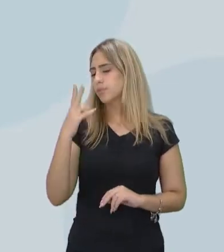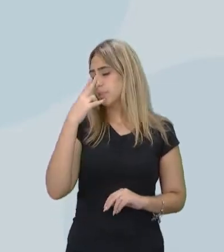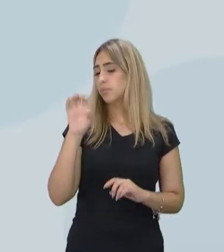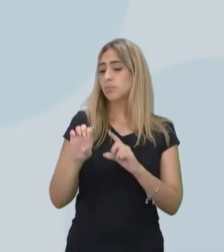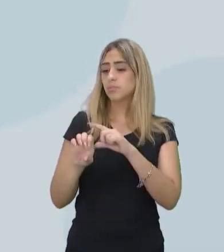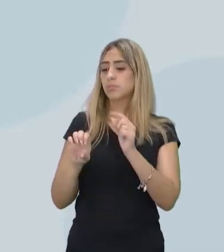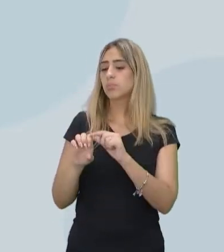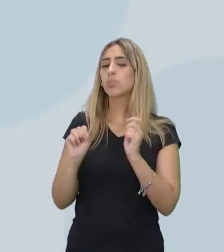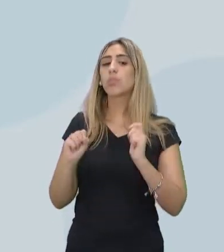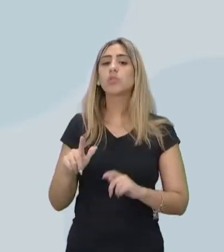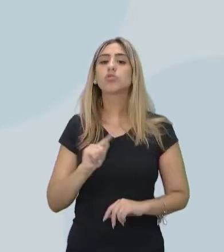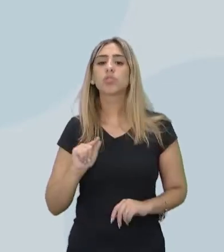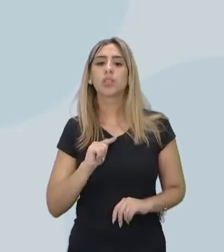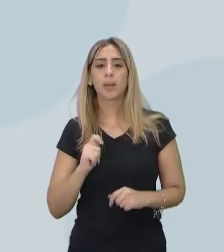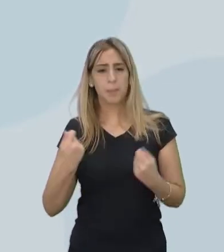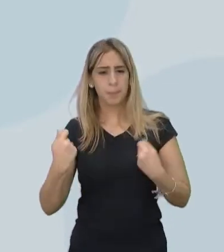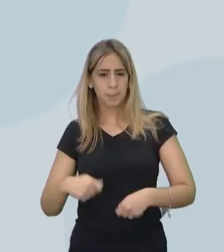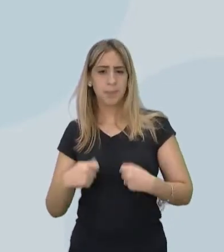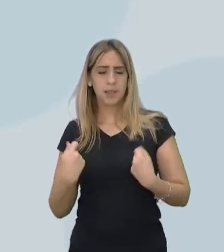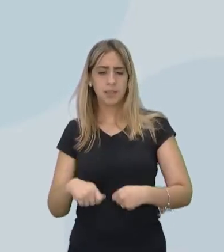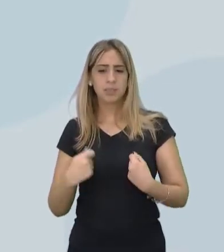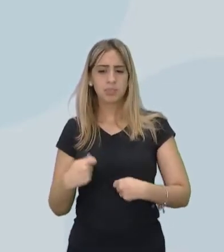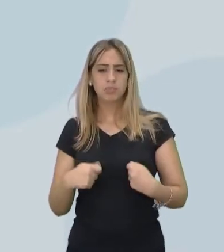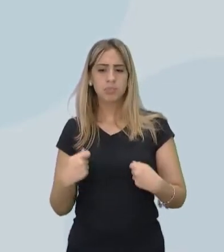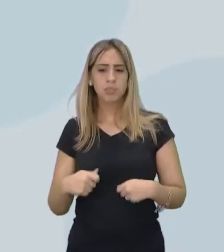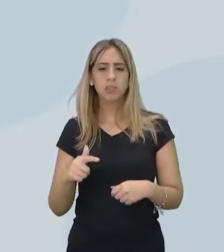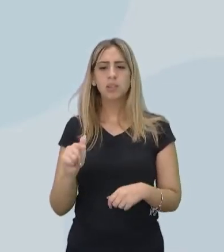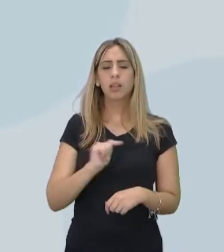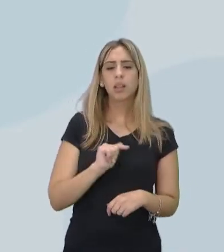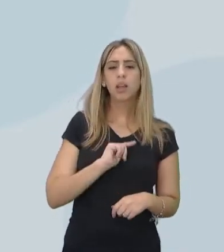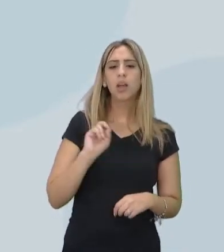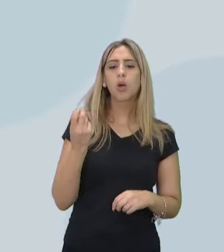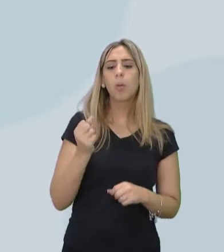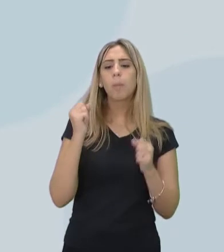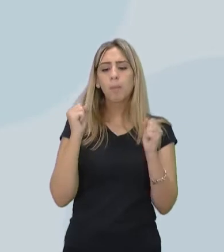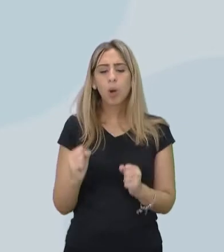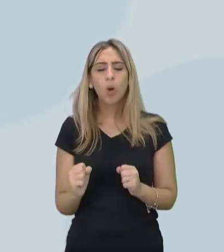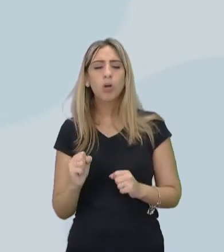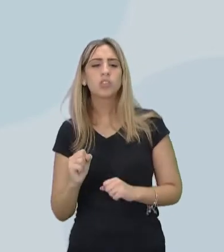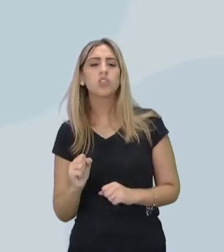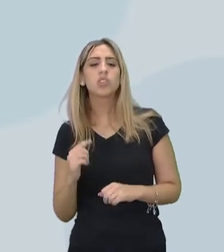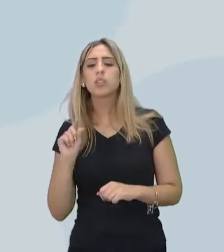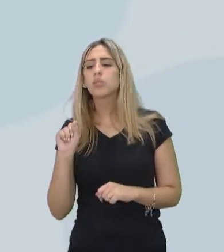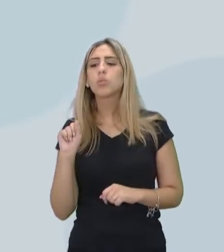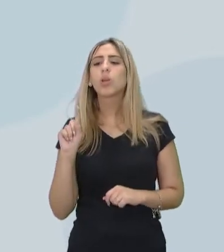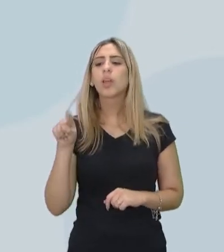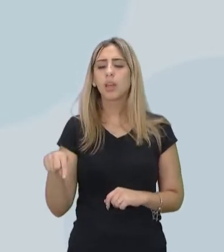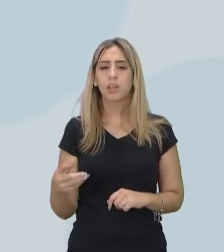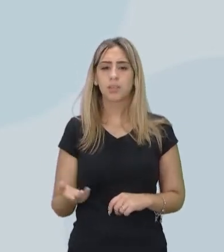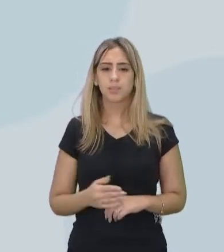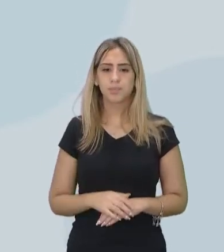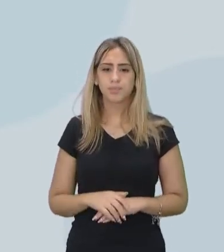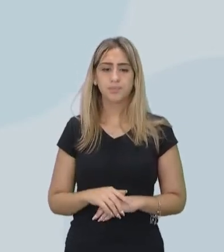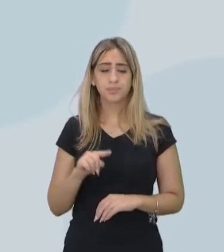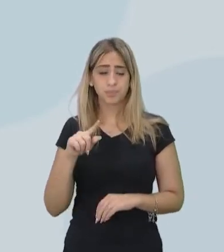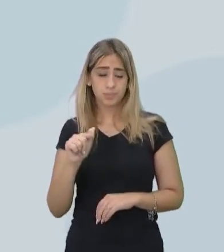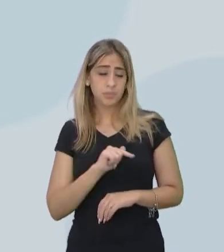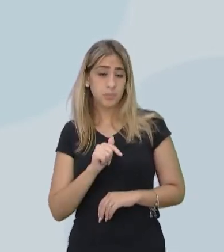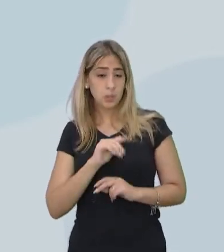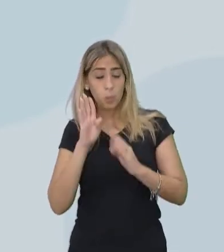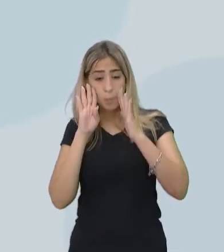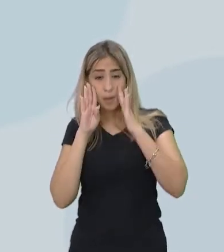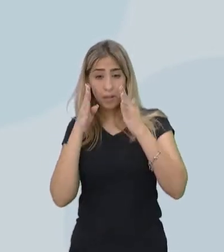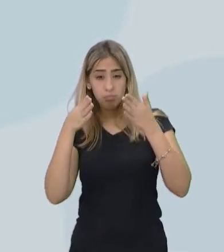empreendedor pode ter? Precisa ter, ou tem, ou pode ser? O que eu entendo sobre isso é que ele tem que ter uma